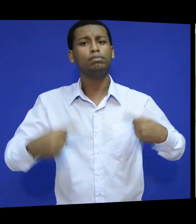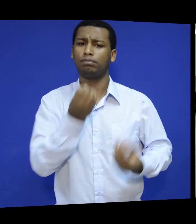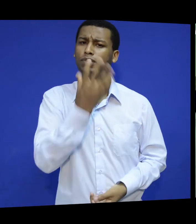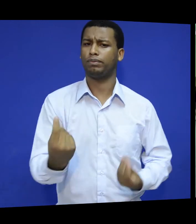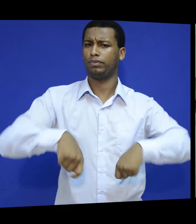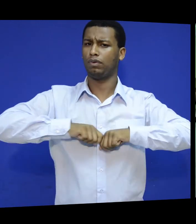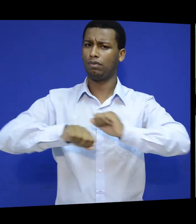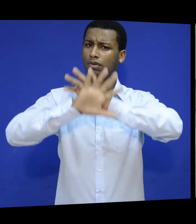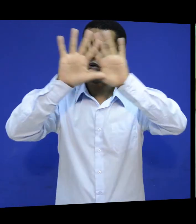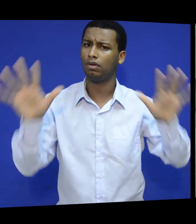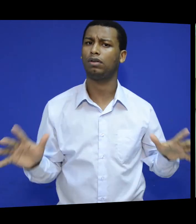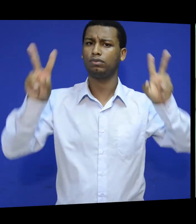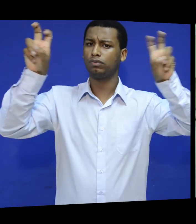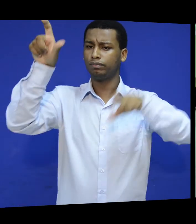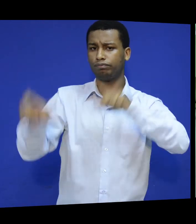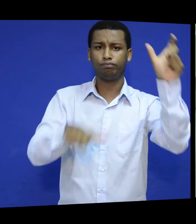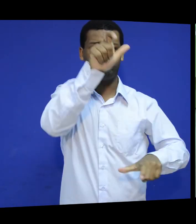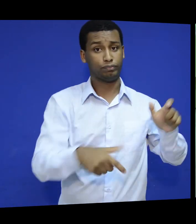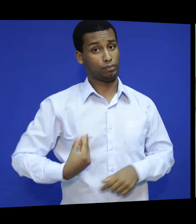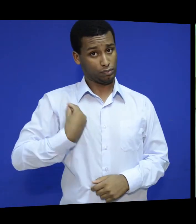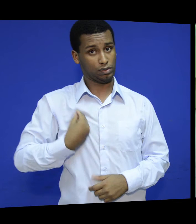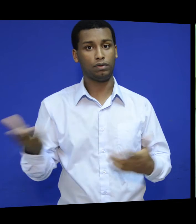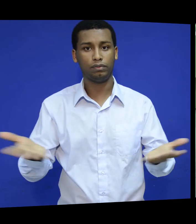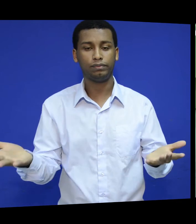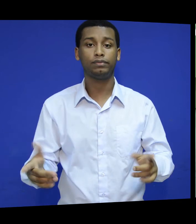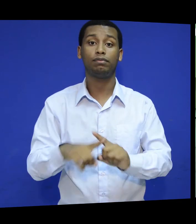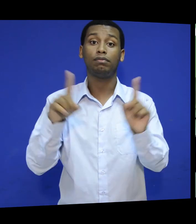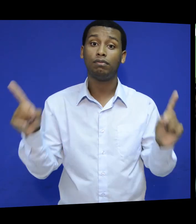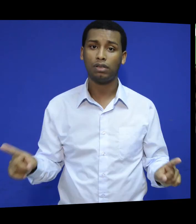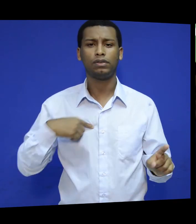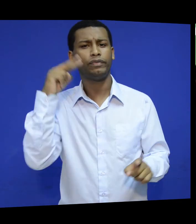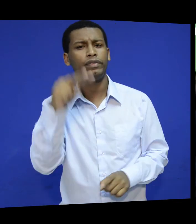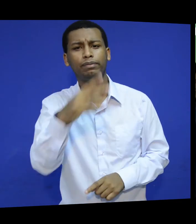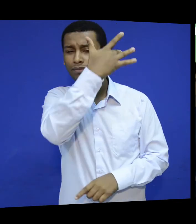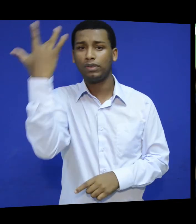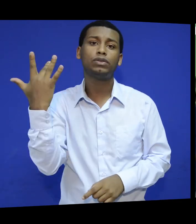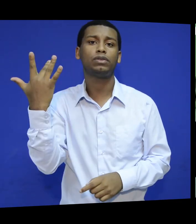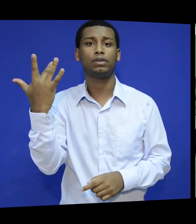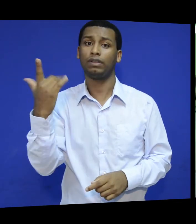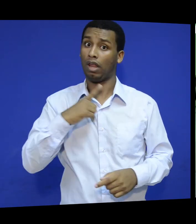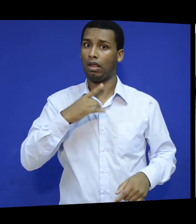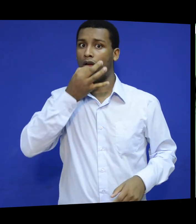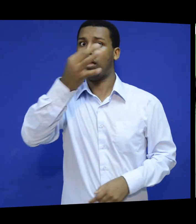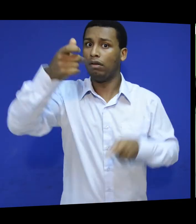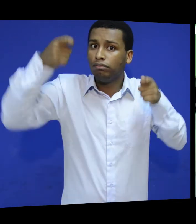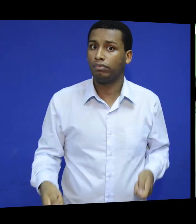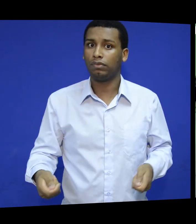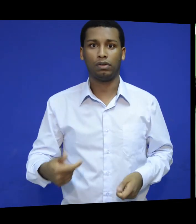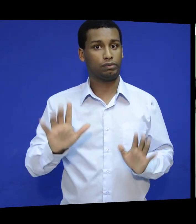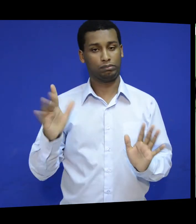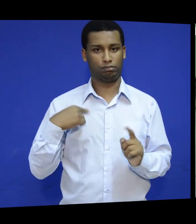Catarina. O debate serviu para me esclarecer bastante quanto aos candidatos que estavam aqui presentes. Eu vi que alguns candidatos têm algumas opiniões